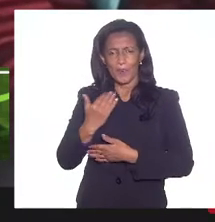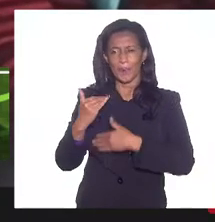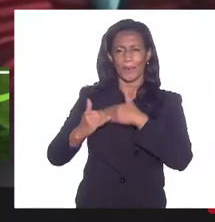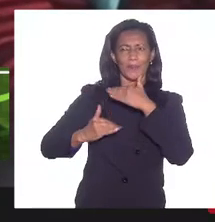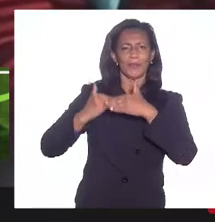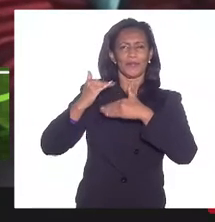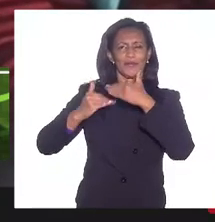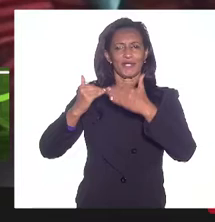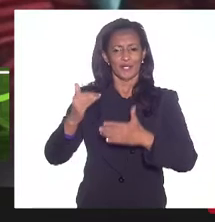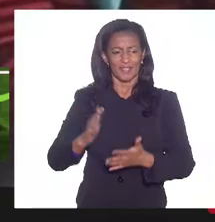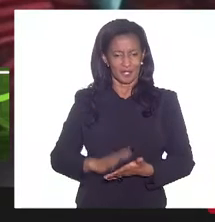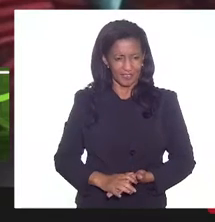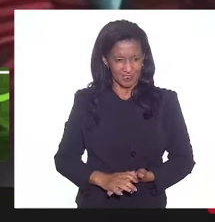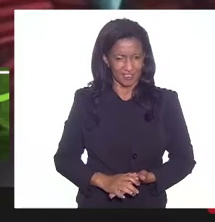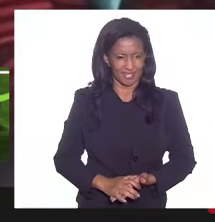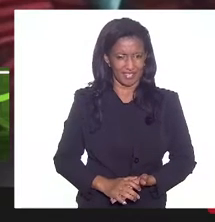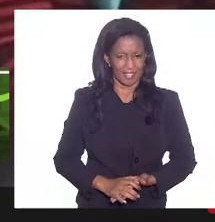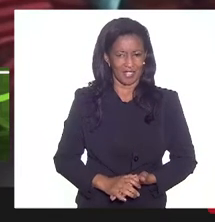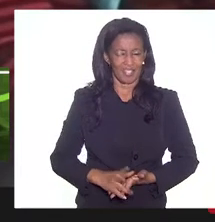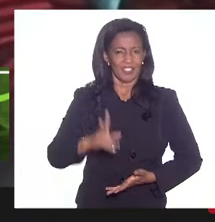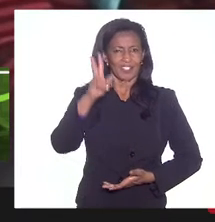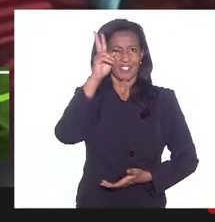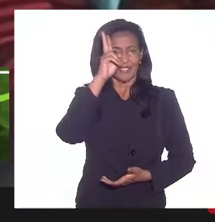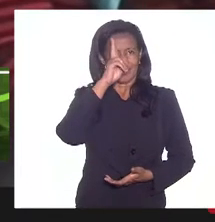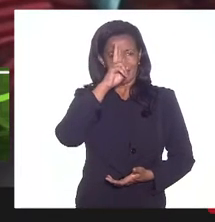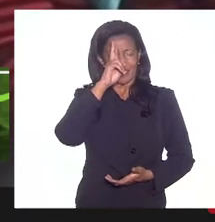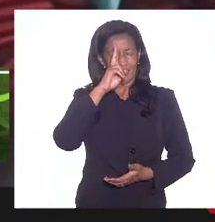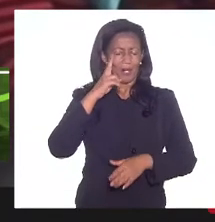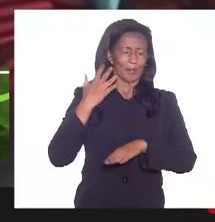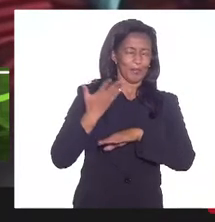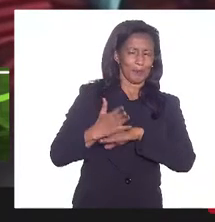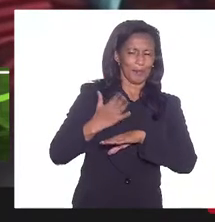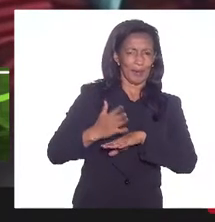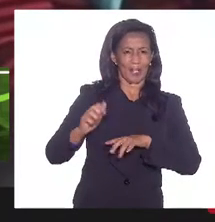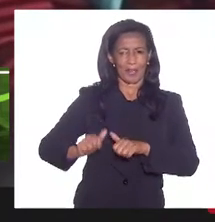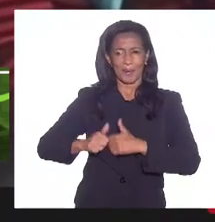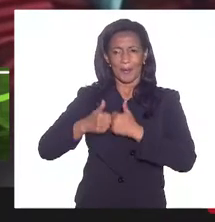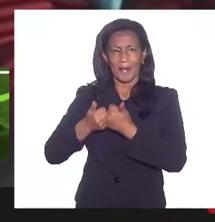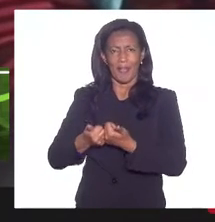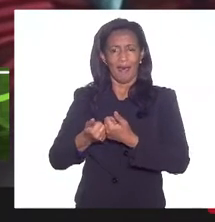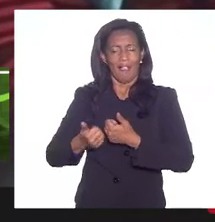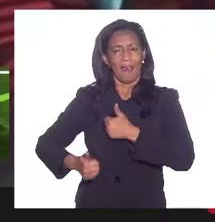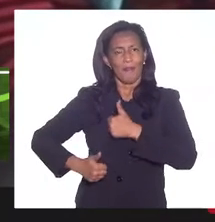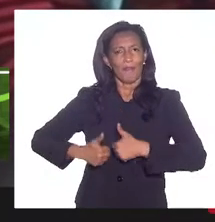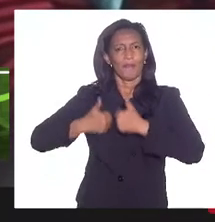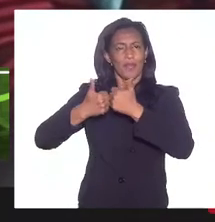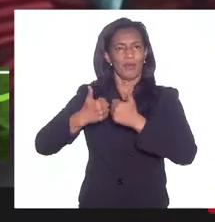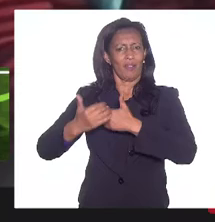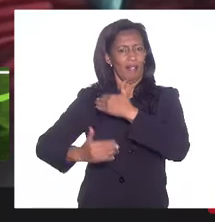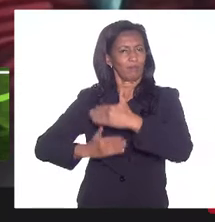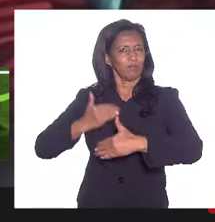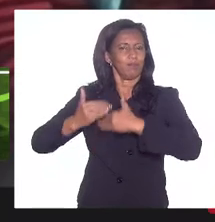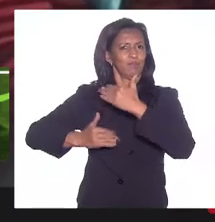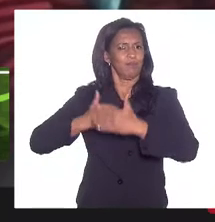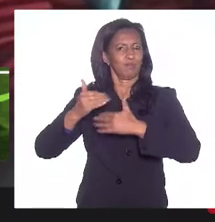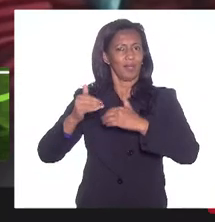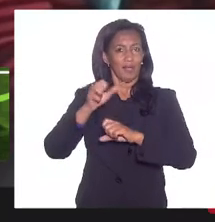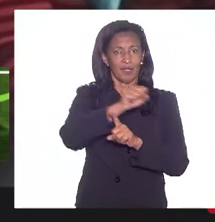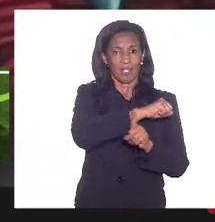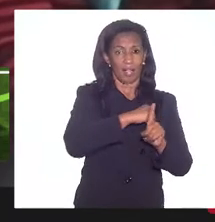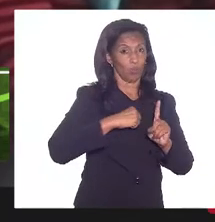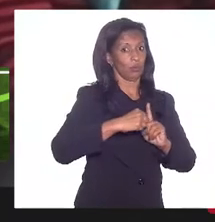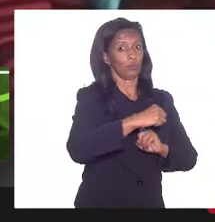nos remete a melhorar as nossas práticas e a entregar cada vez mais os resultados que a sociedade